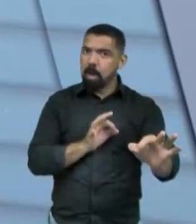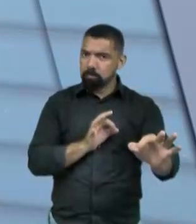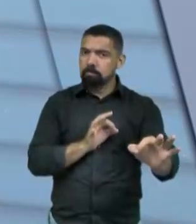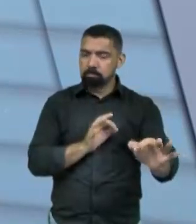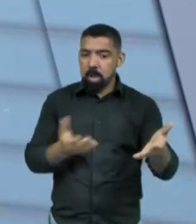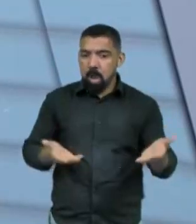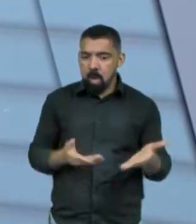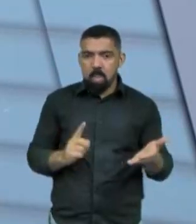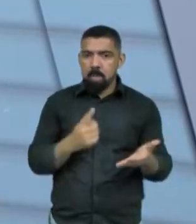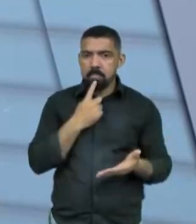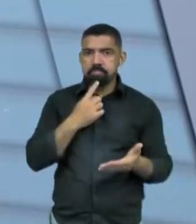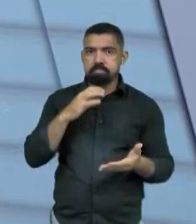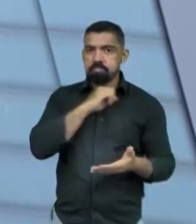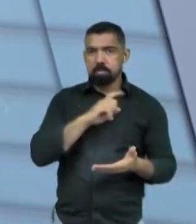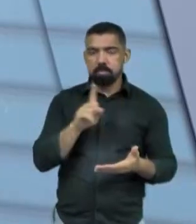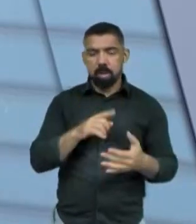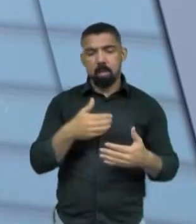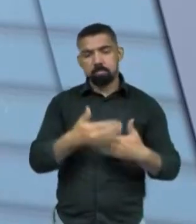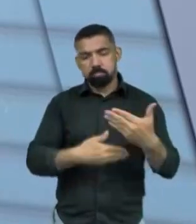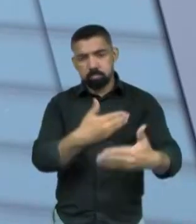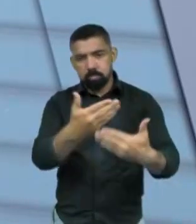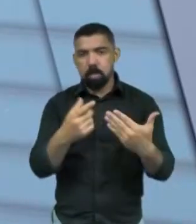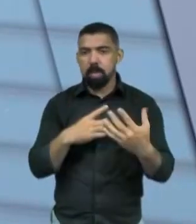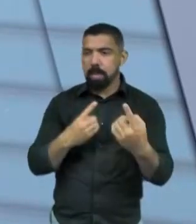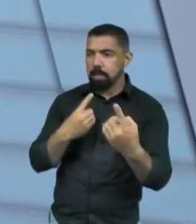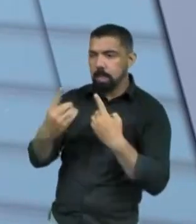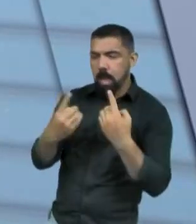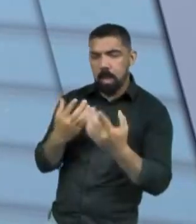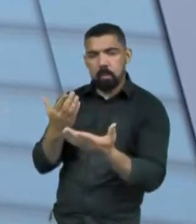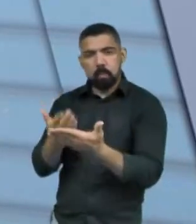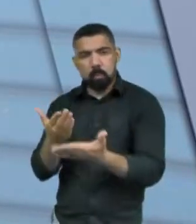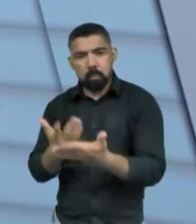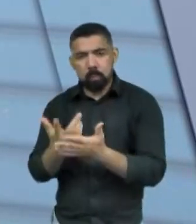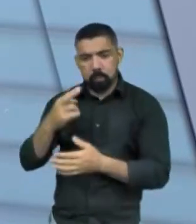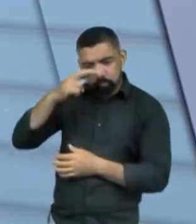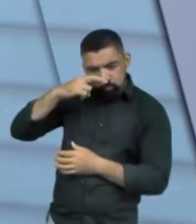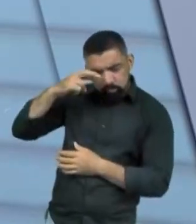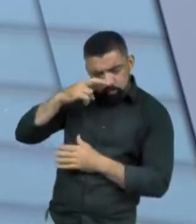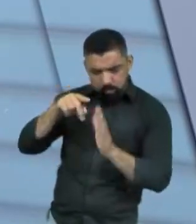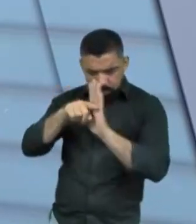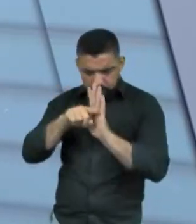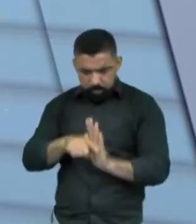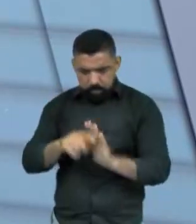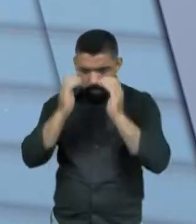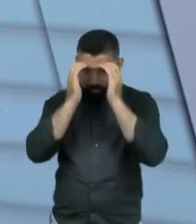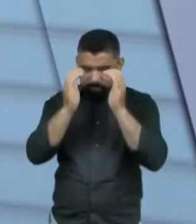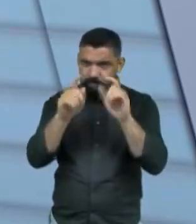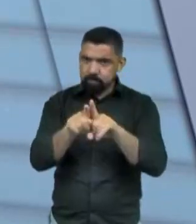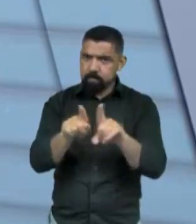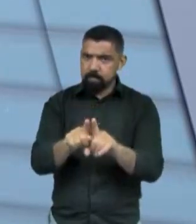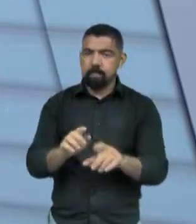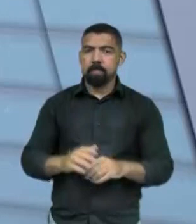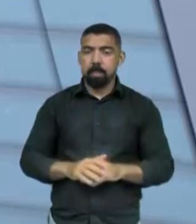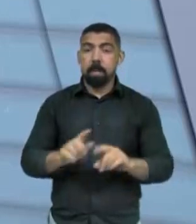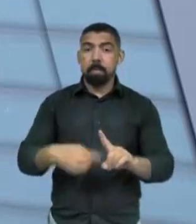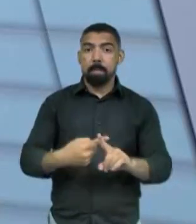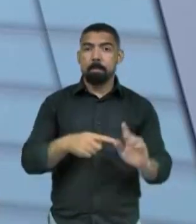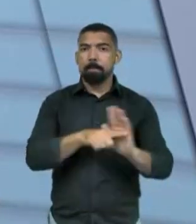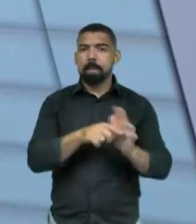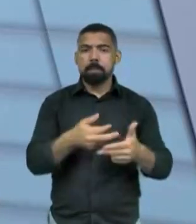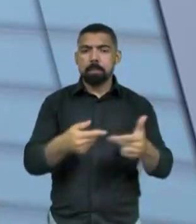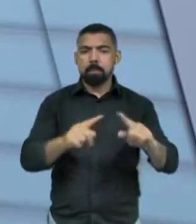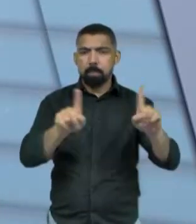que é desenvolvida através da parceria, do diálogo, do estudo, da responsabilidade, da pesquisa, de